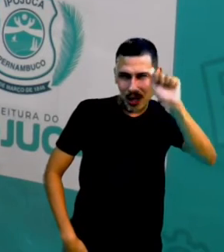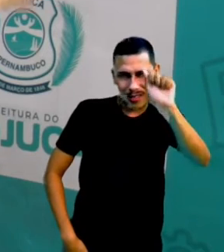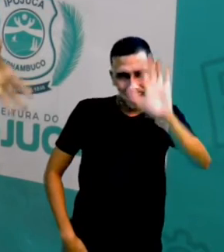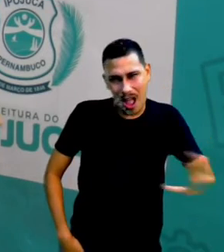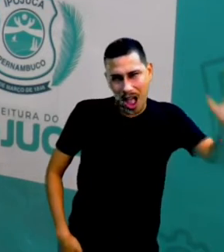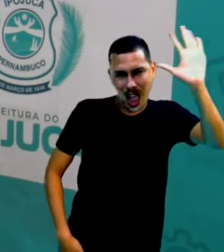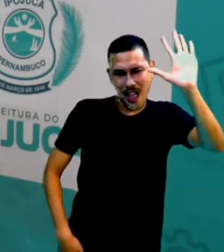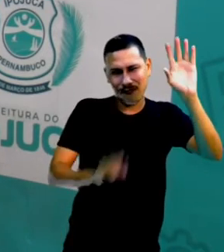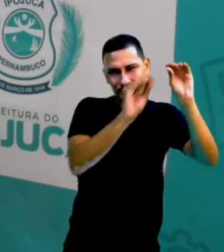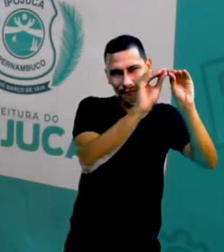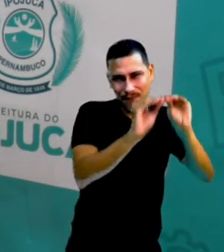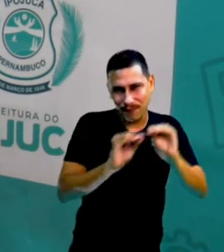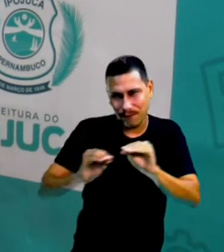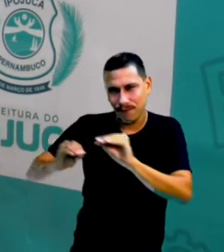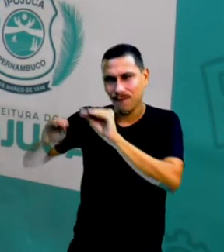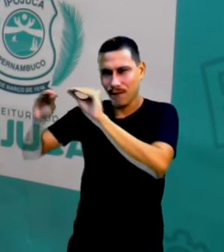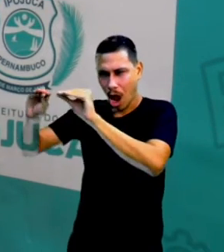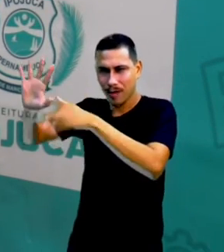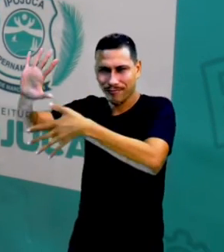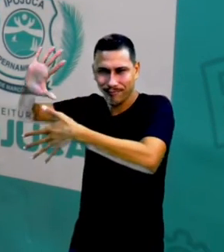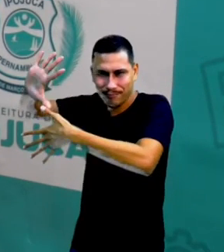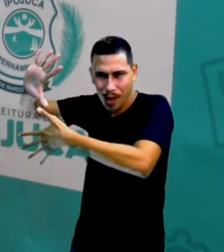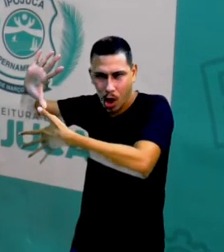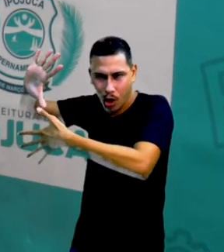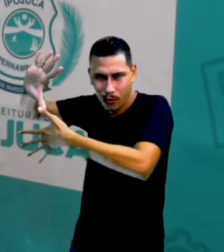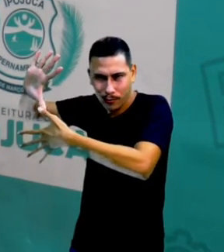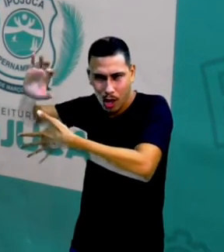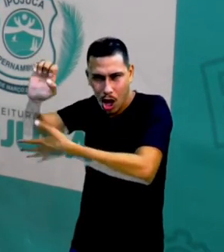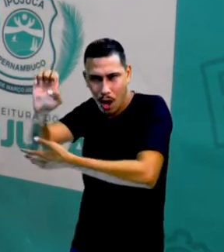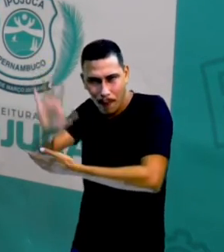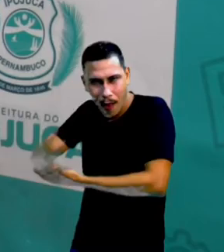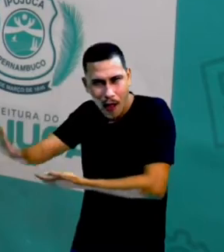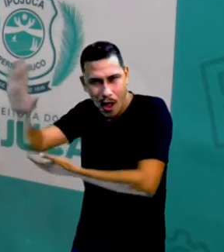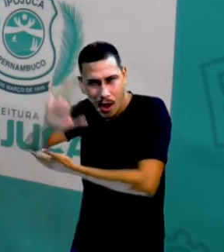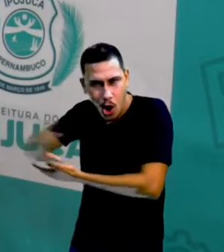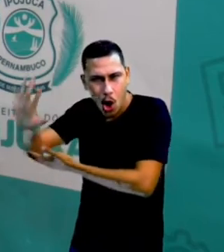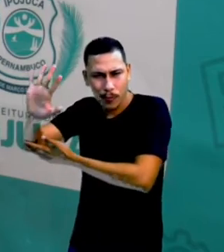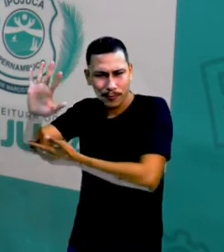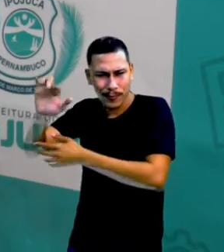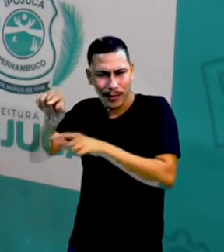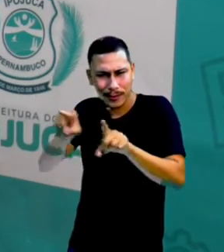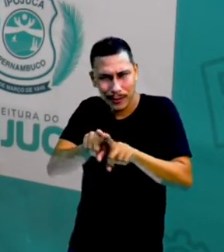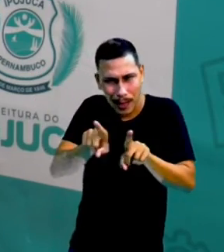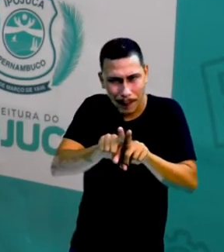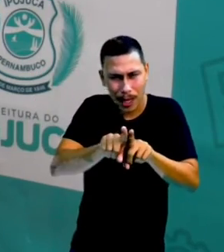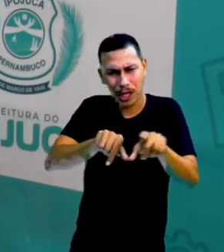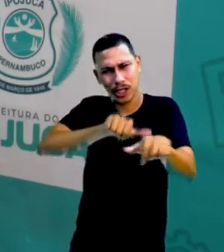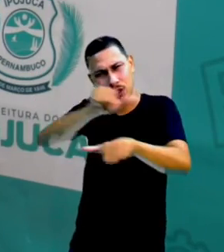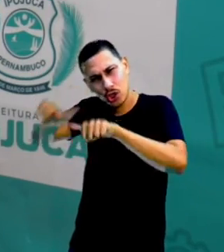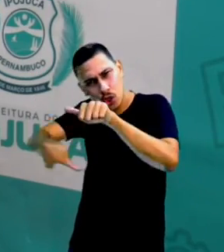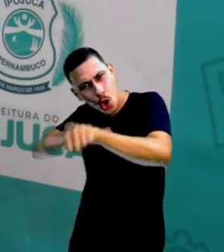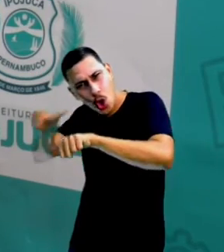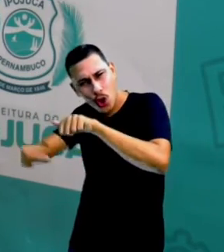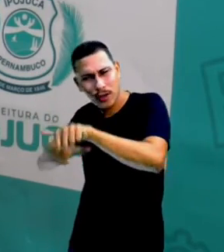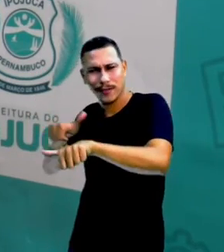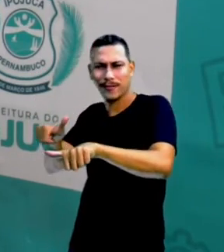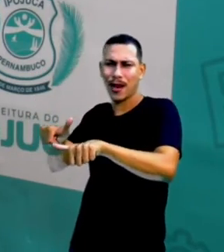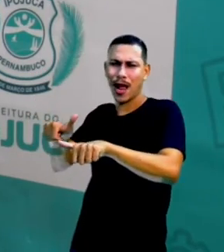das Américas e o continente europeu. Essa saída, né, para que eles virassem